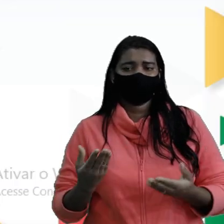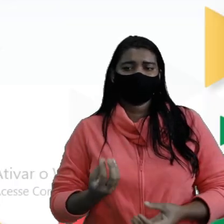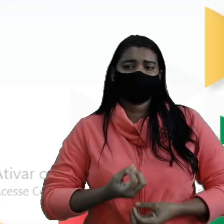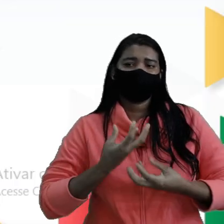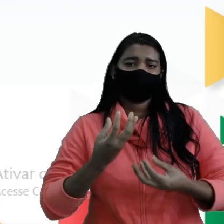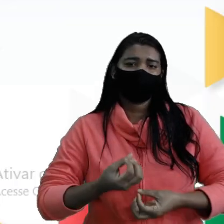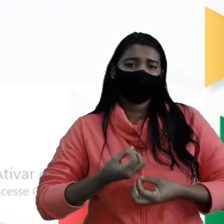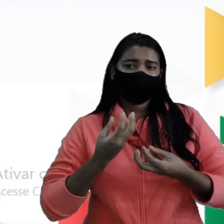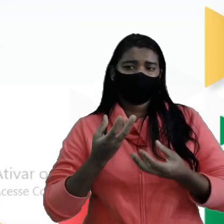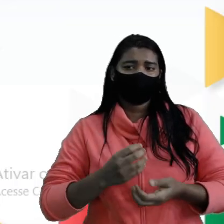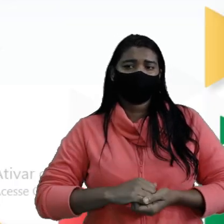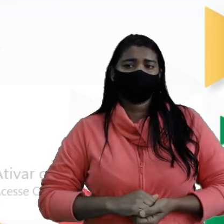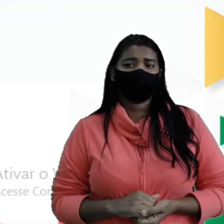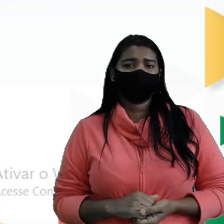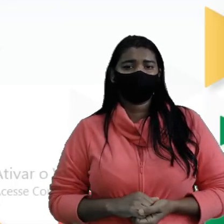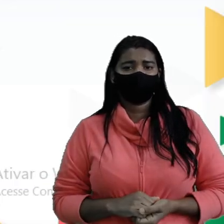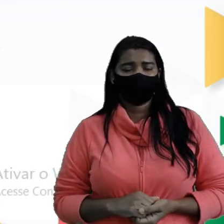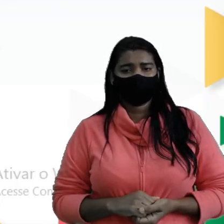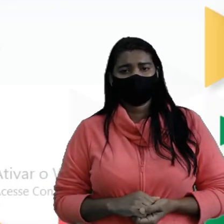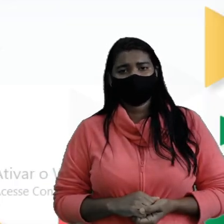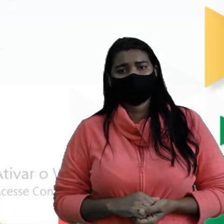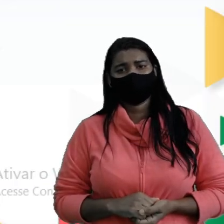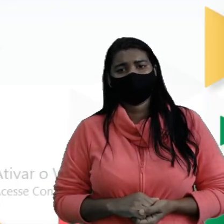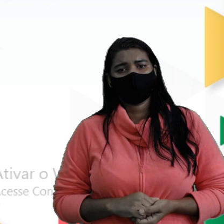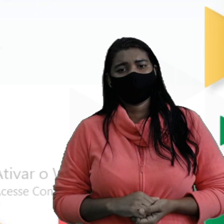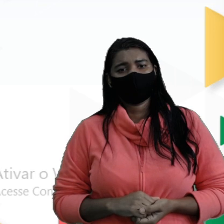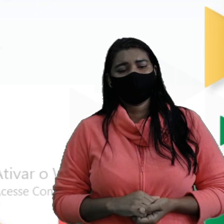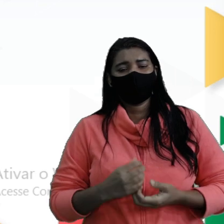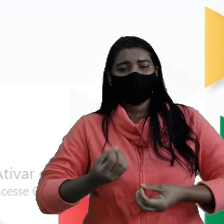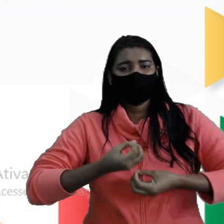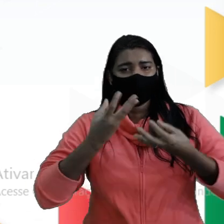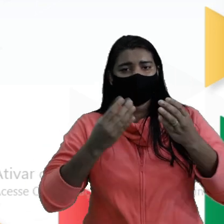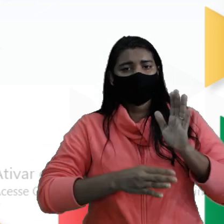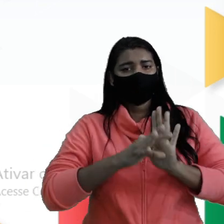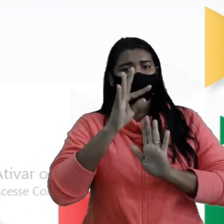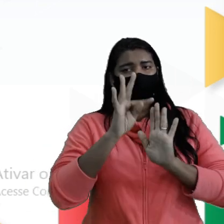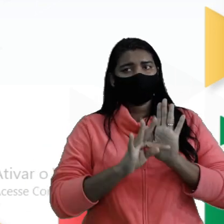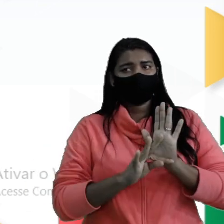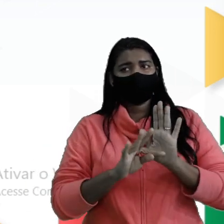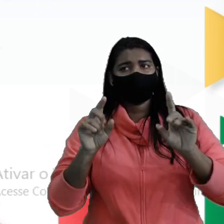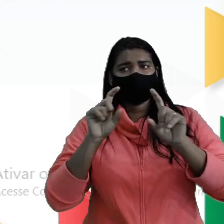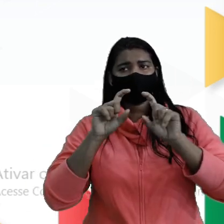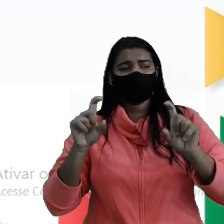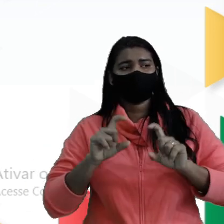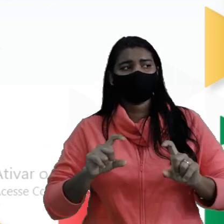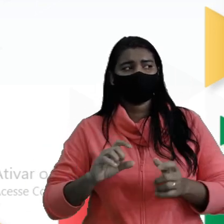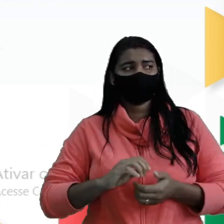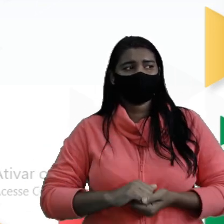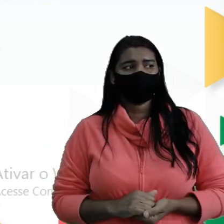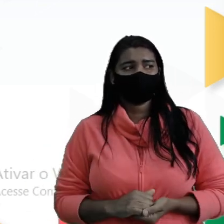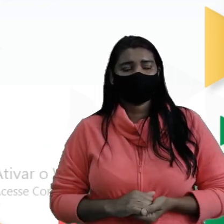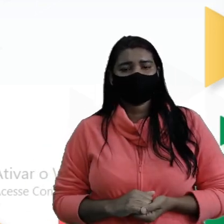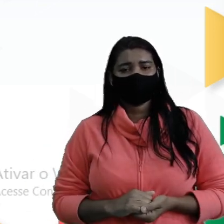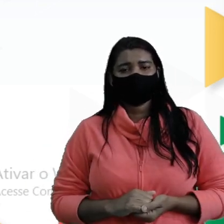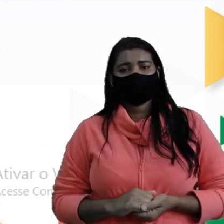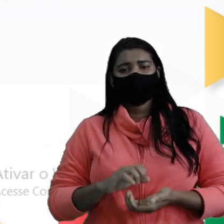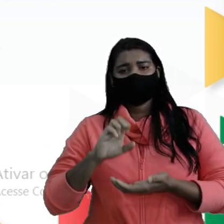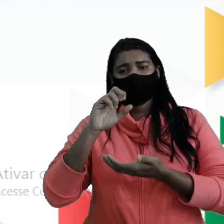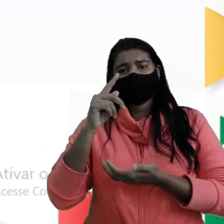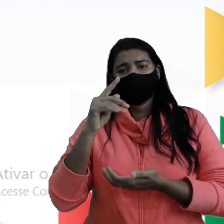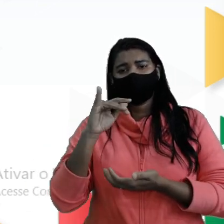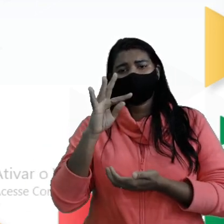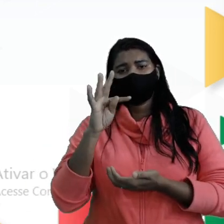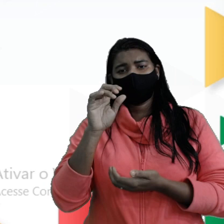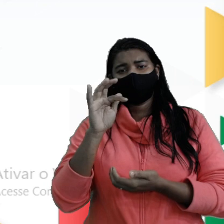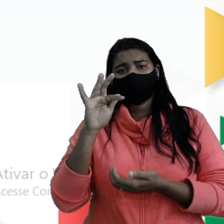poema concreto, é um poema. Lembrar que poema é o texto em versos. Vejam só, epitáfio para